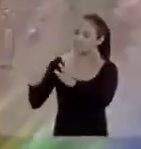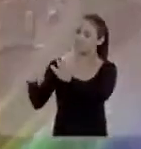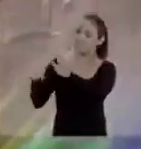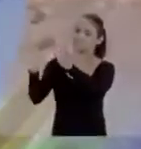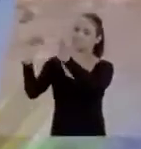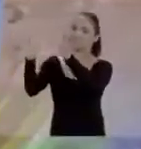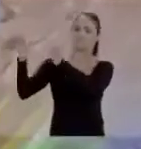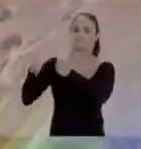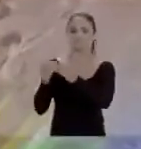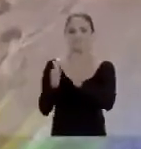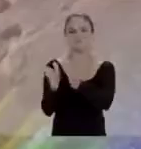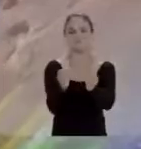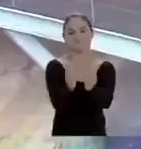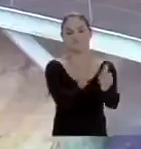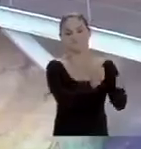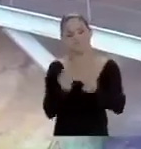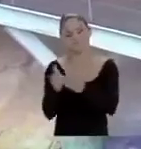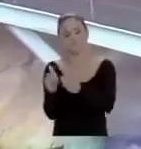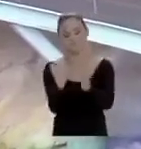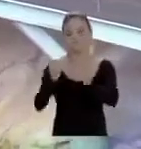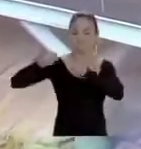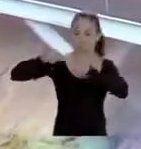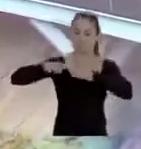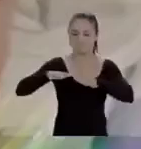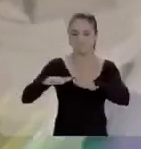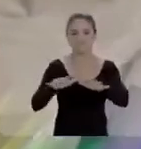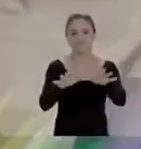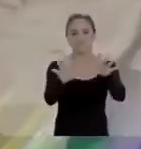pelas quebradas, pelas várzeas e